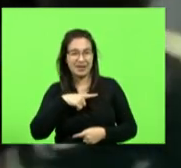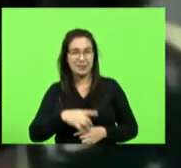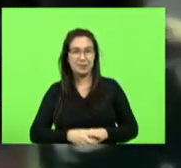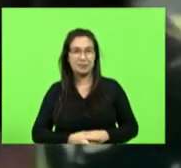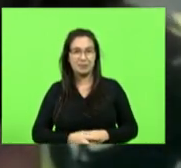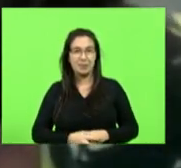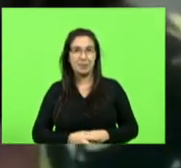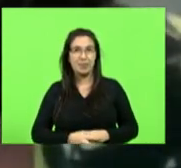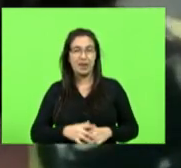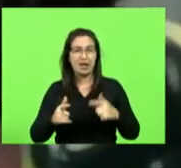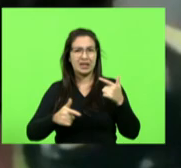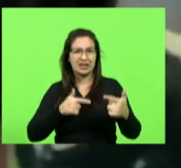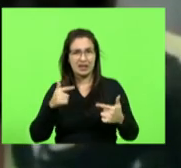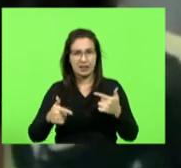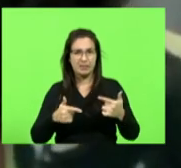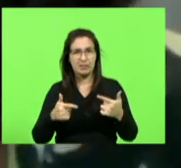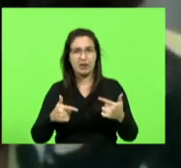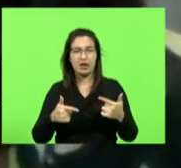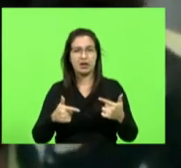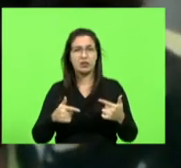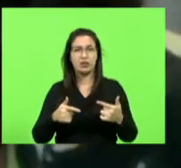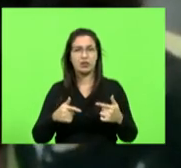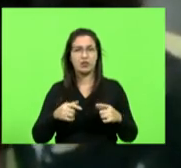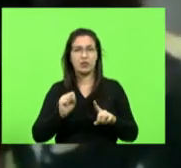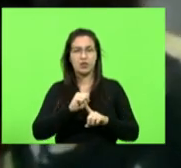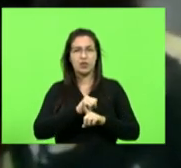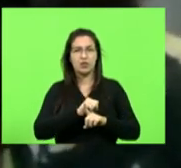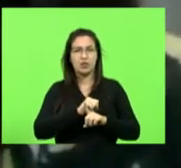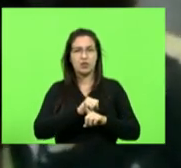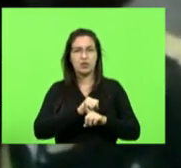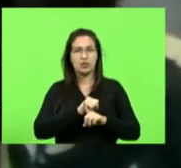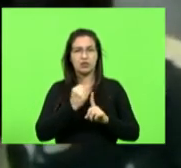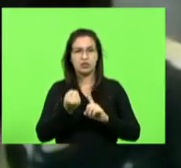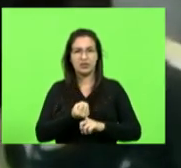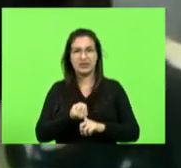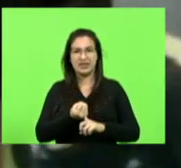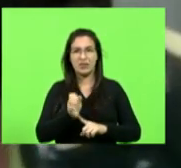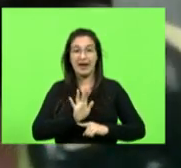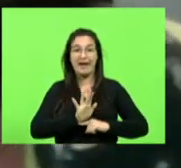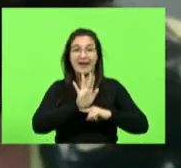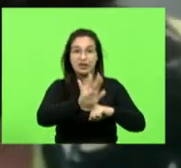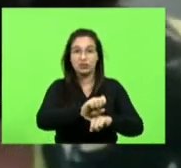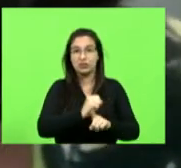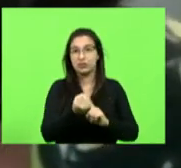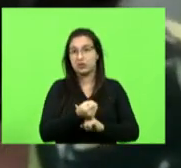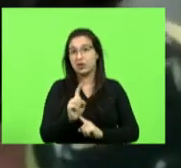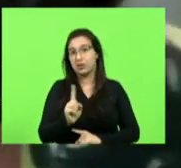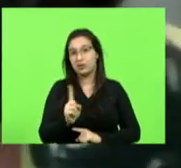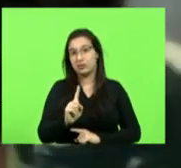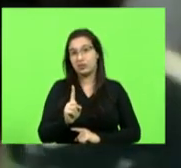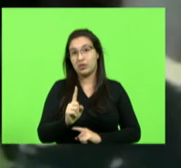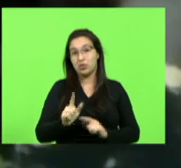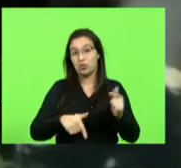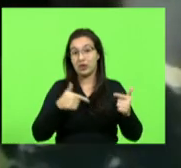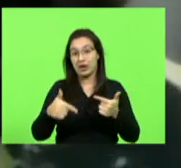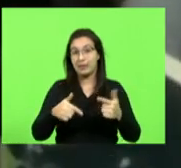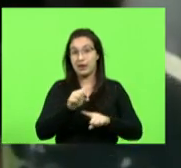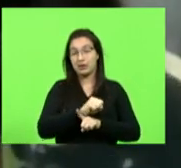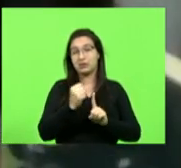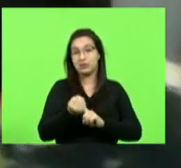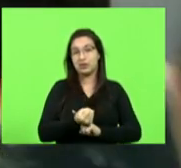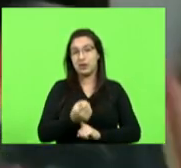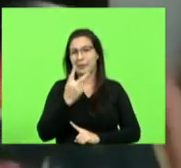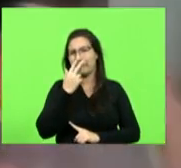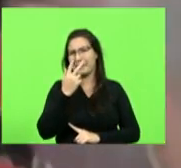assistente social não é assistência social, né? Muitas vezes as pessoas confundem isso, parece óbvio,